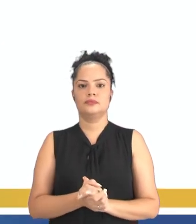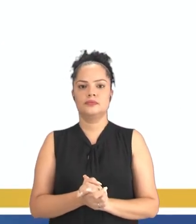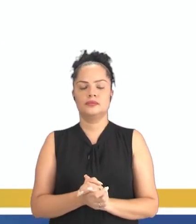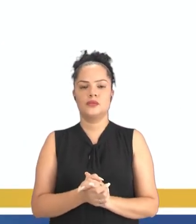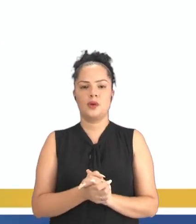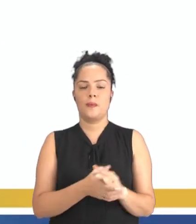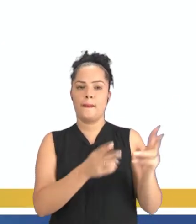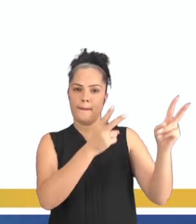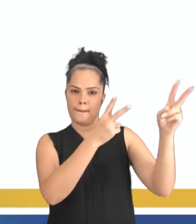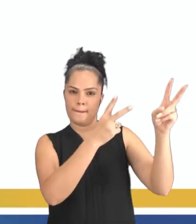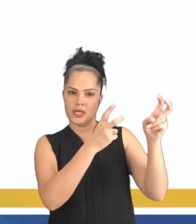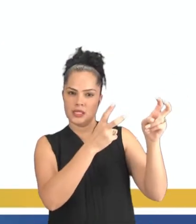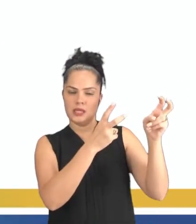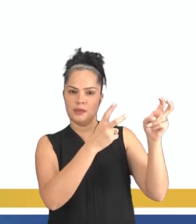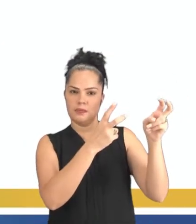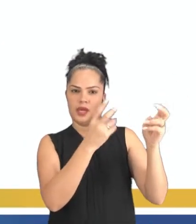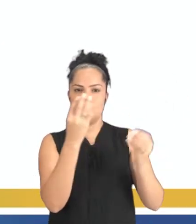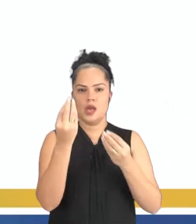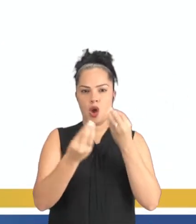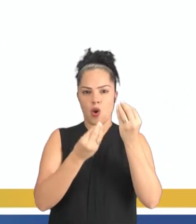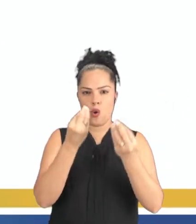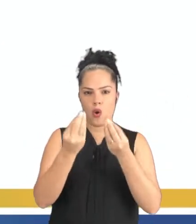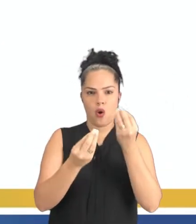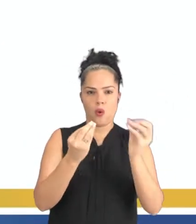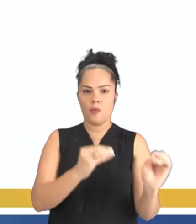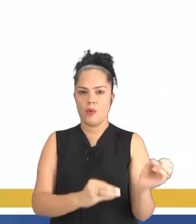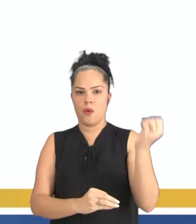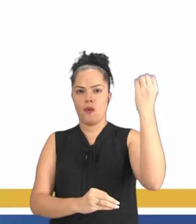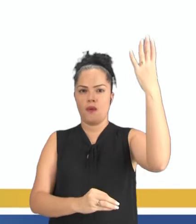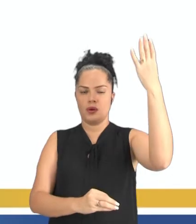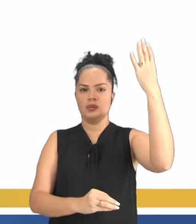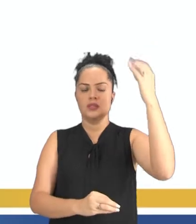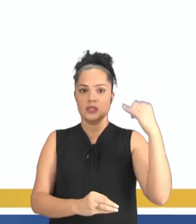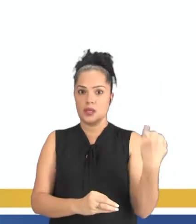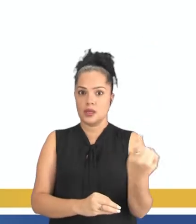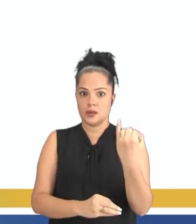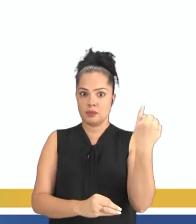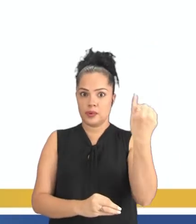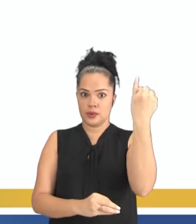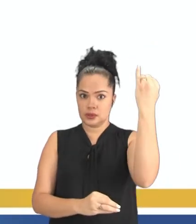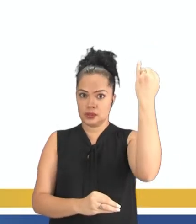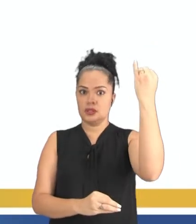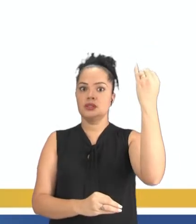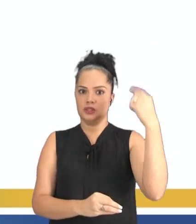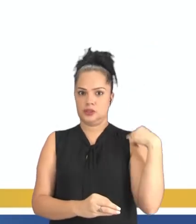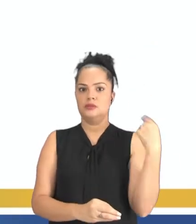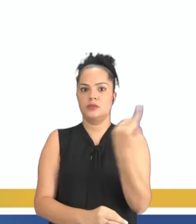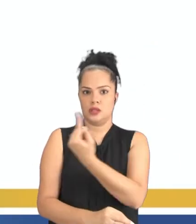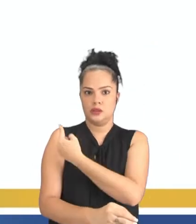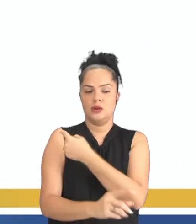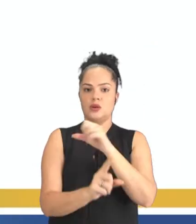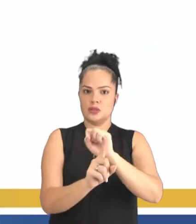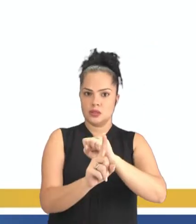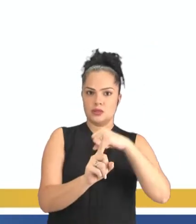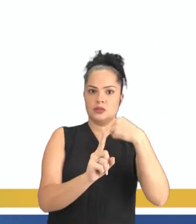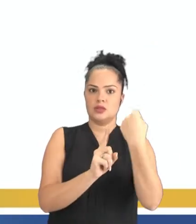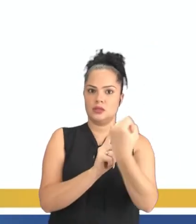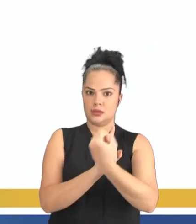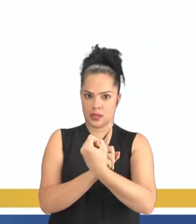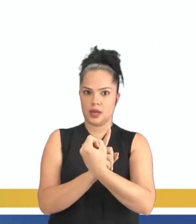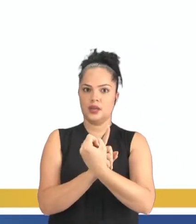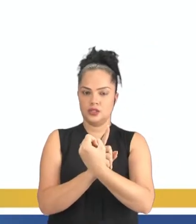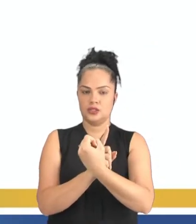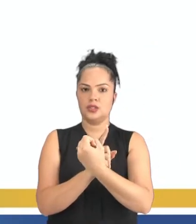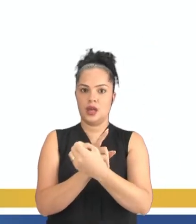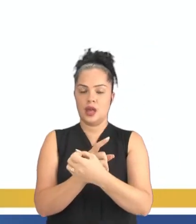Então, perceber o comportamento de eventos aleatórios é de grande importância para a nossa sociedade. E a área de estudo conhecida